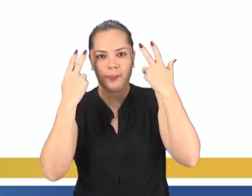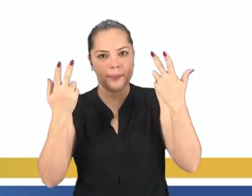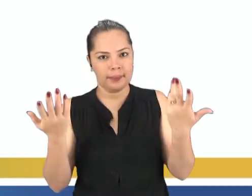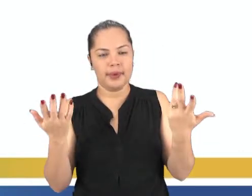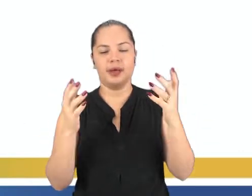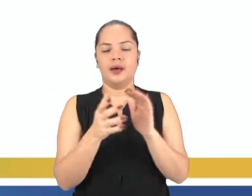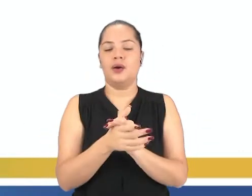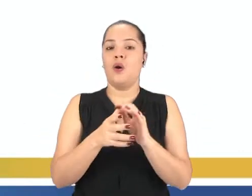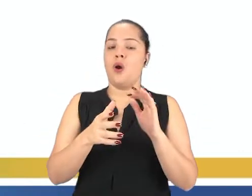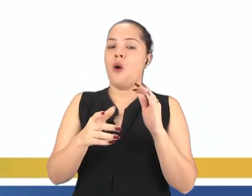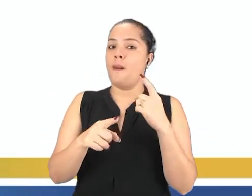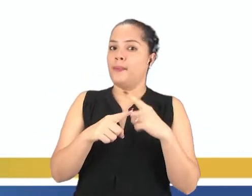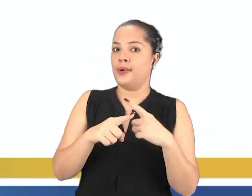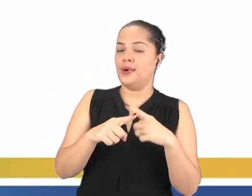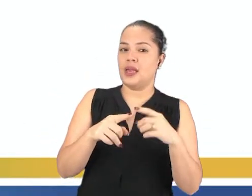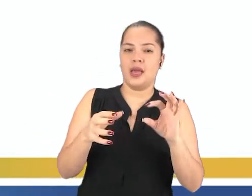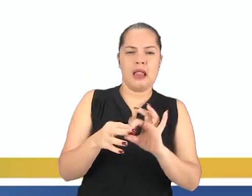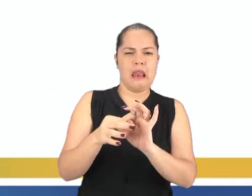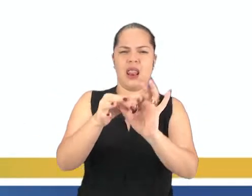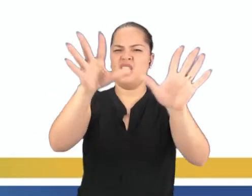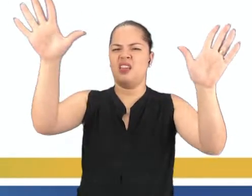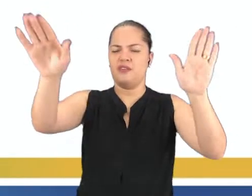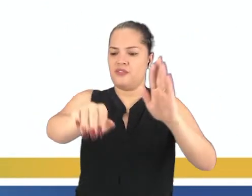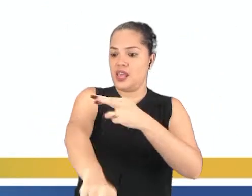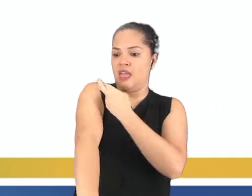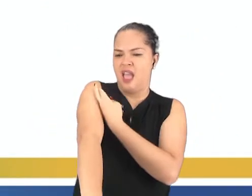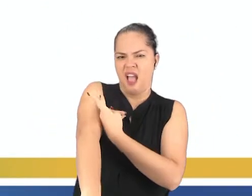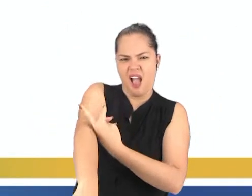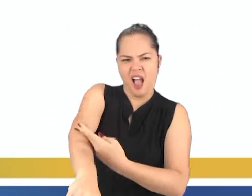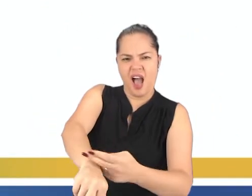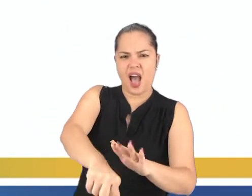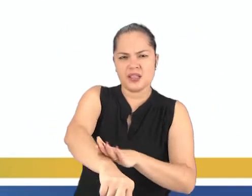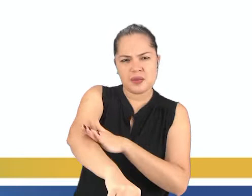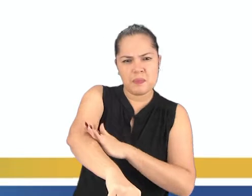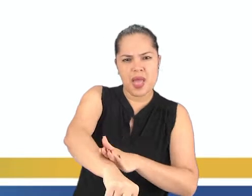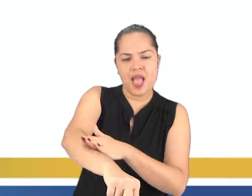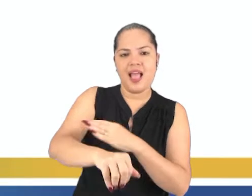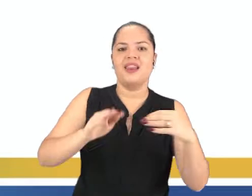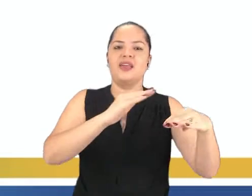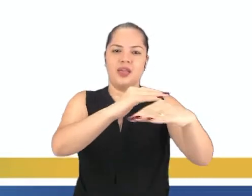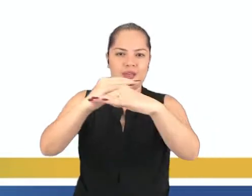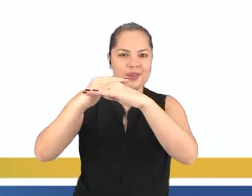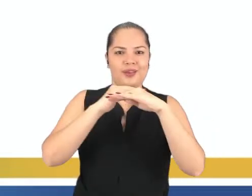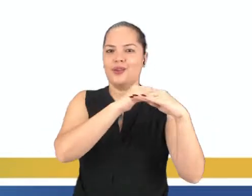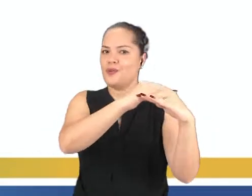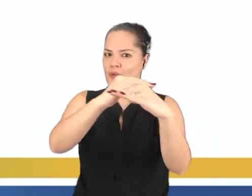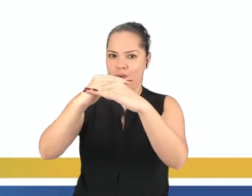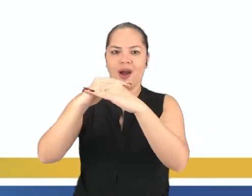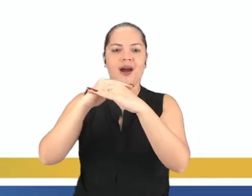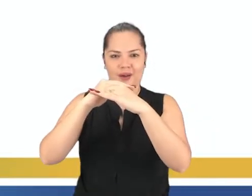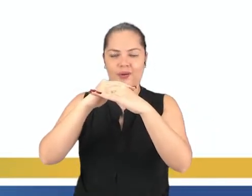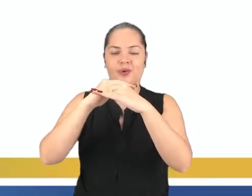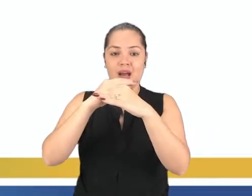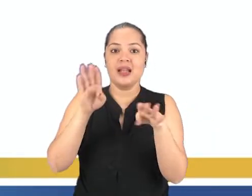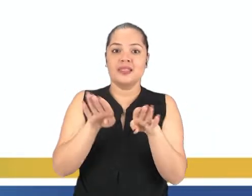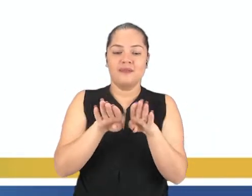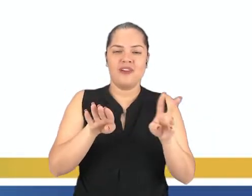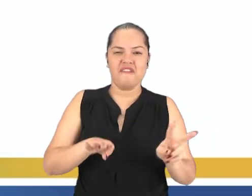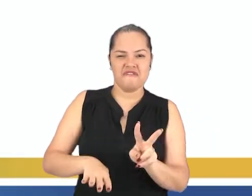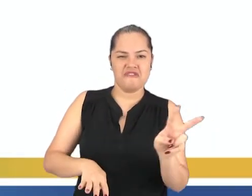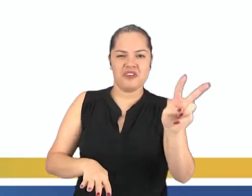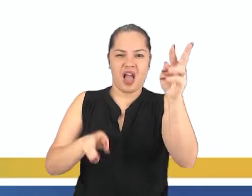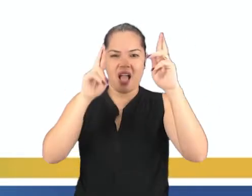que, independente da cor da pele, é igual a qualquer outra pessoa. É necessário que a valorização e o respeito